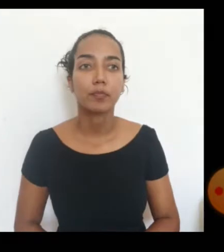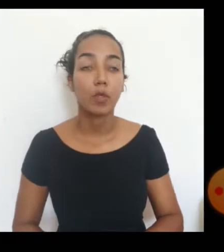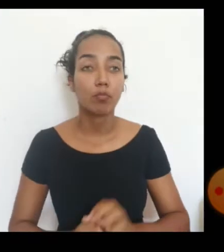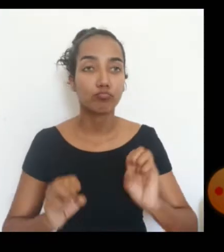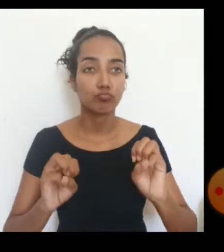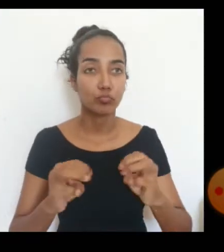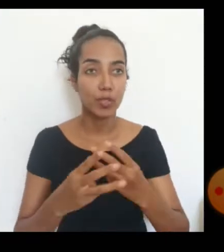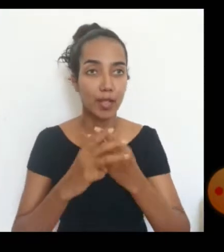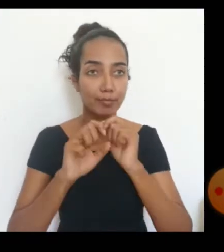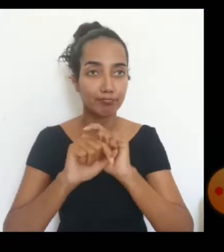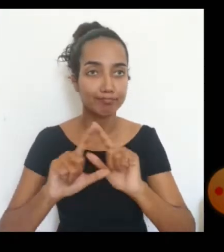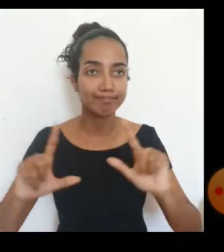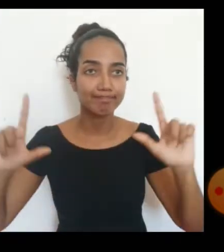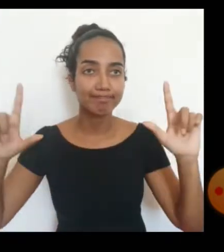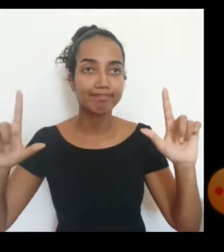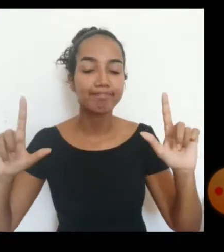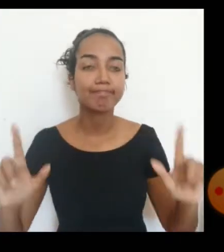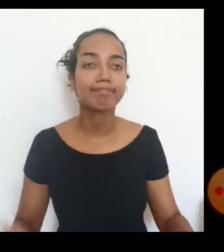Bom,